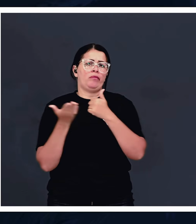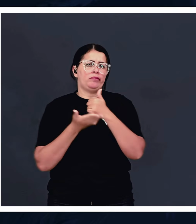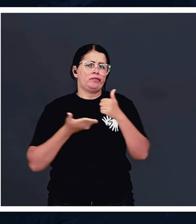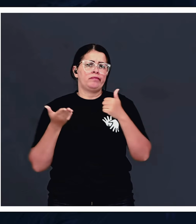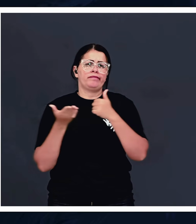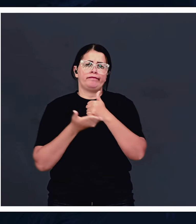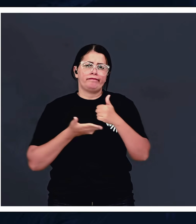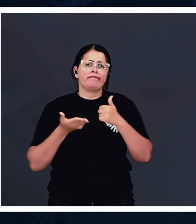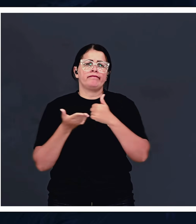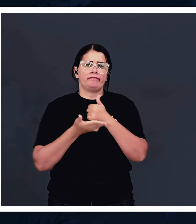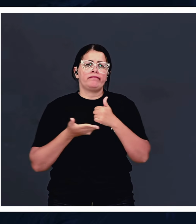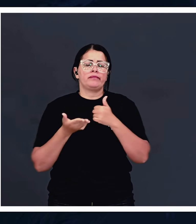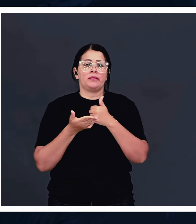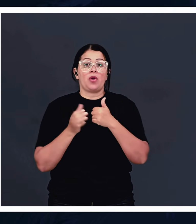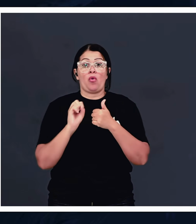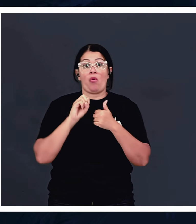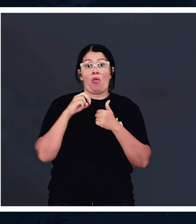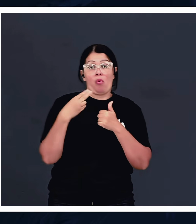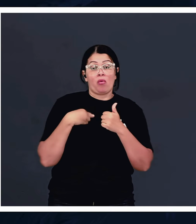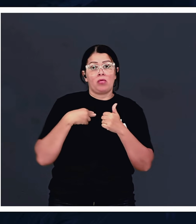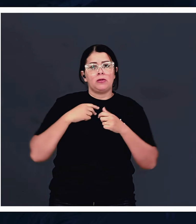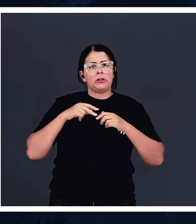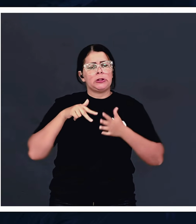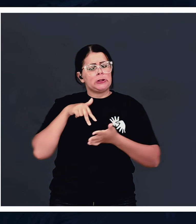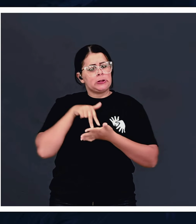fundamentalistas, vamos dizer assim, extremistas em falar a verdade.